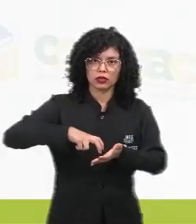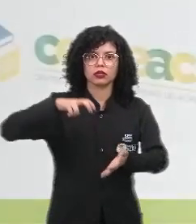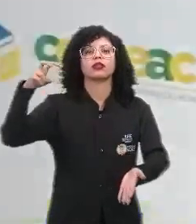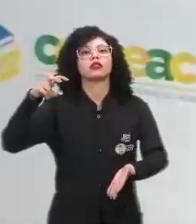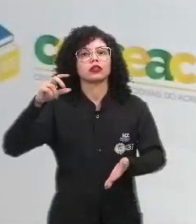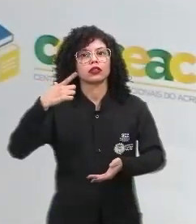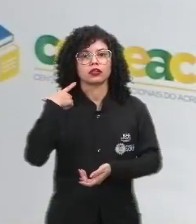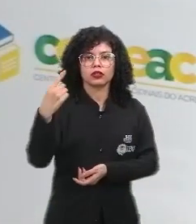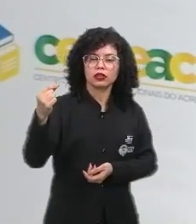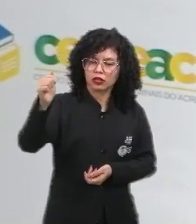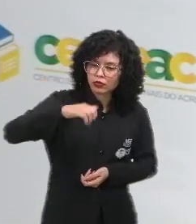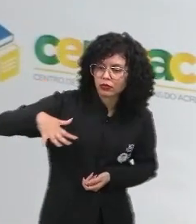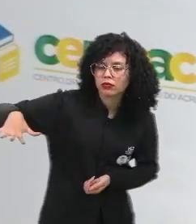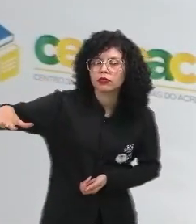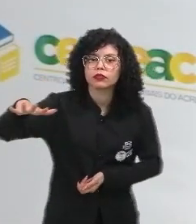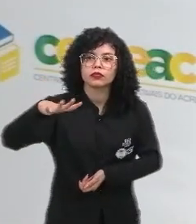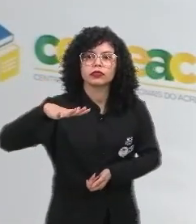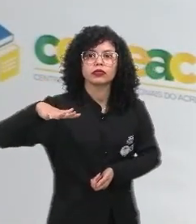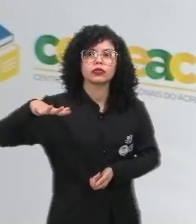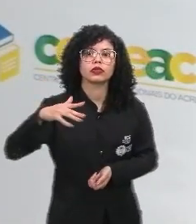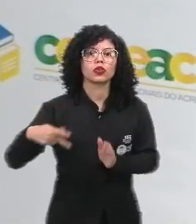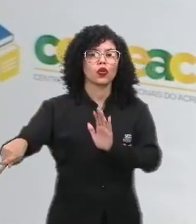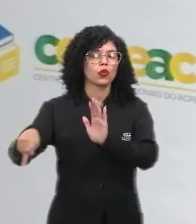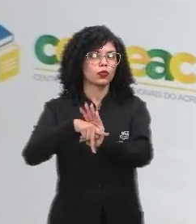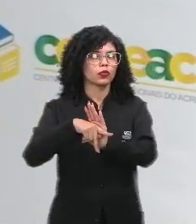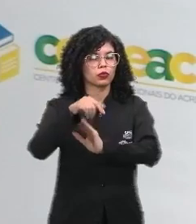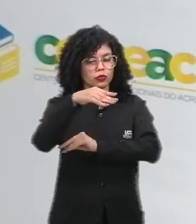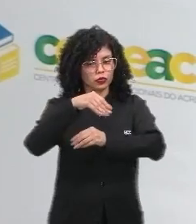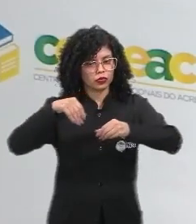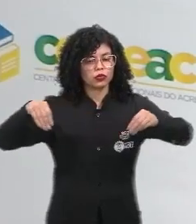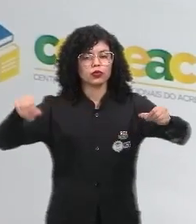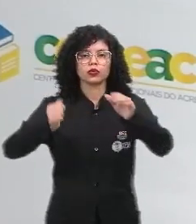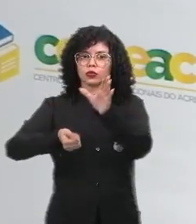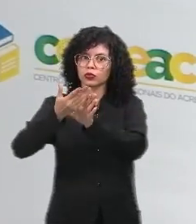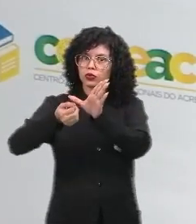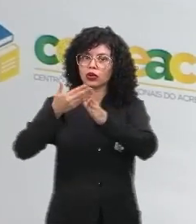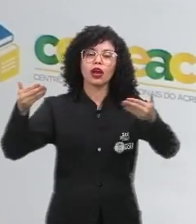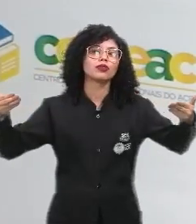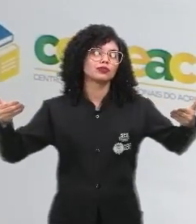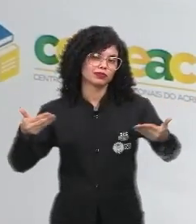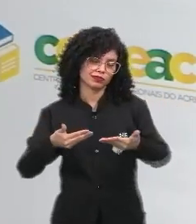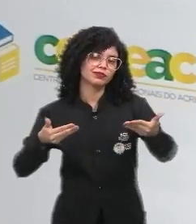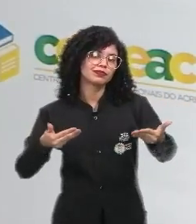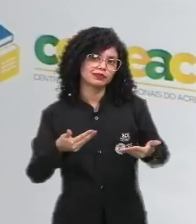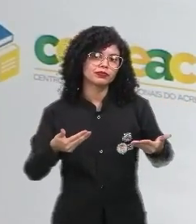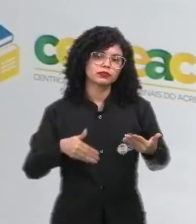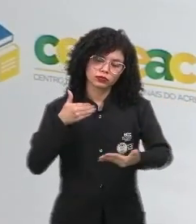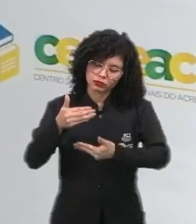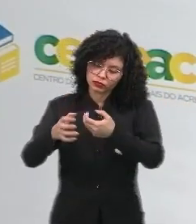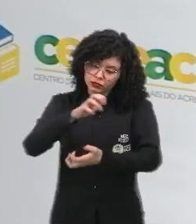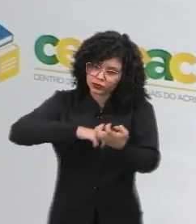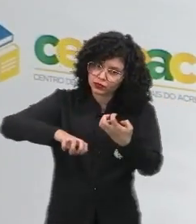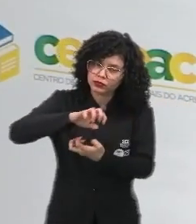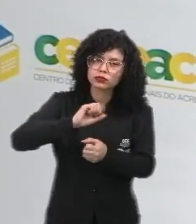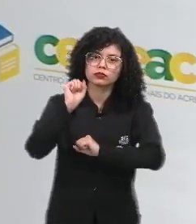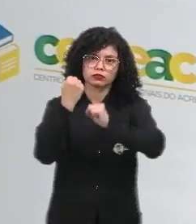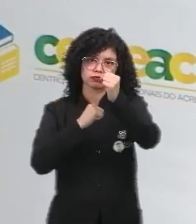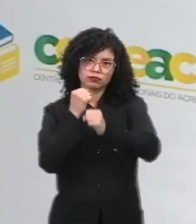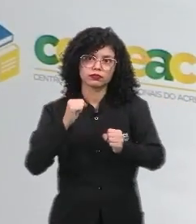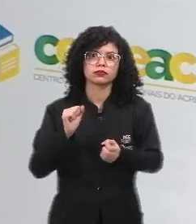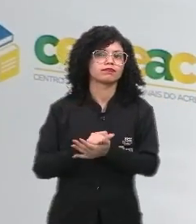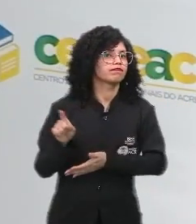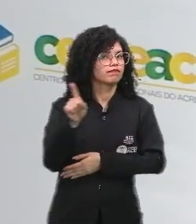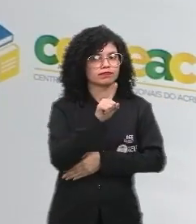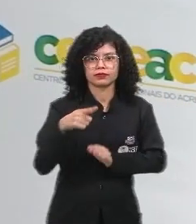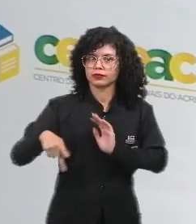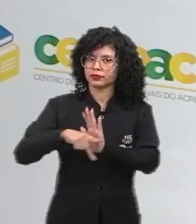cedo, ia para o campo, era dono dos próprios meios de produção, e agora, com as evoluções, ele não é mais o